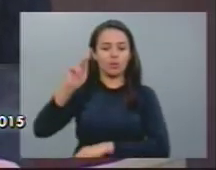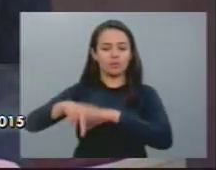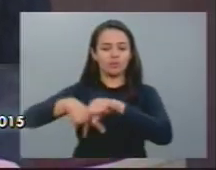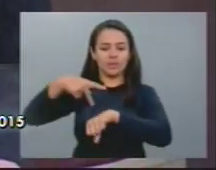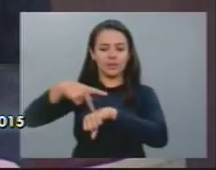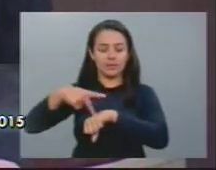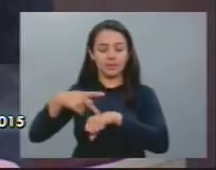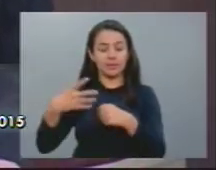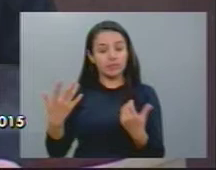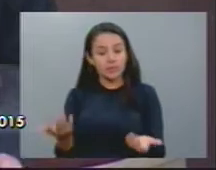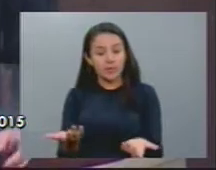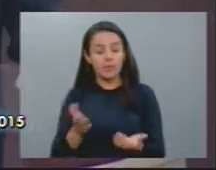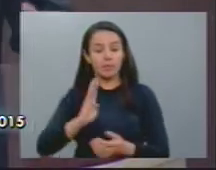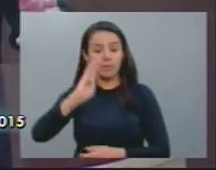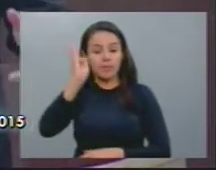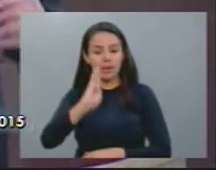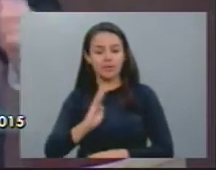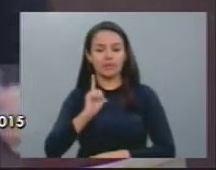fiscais.